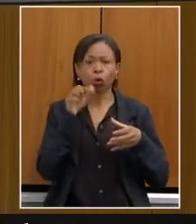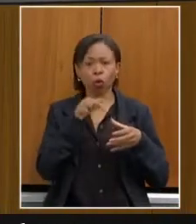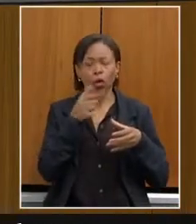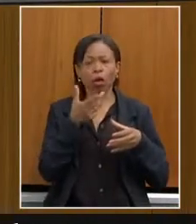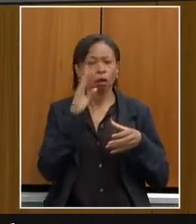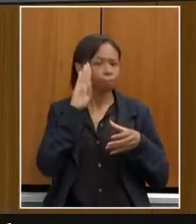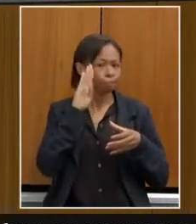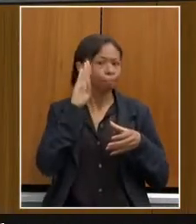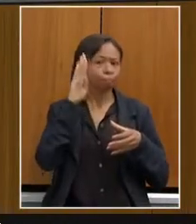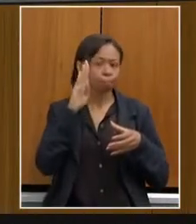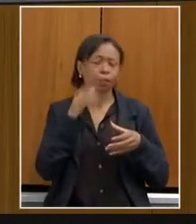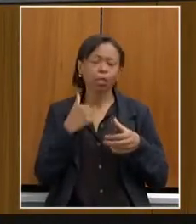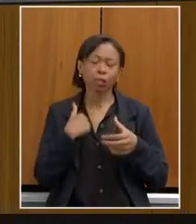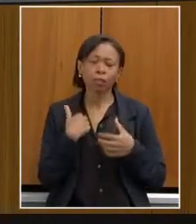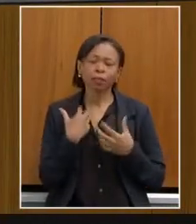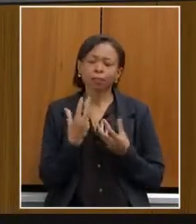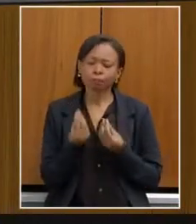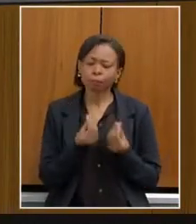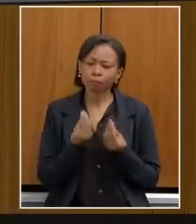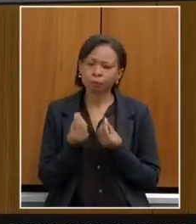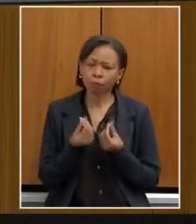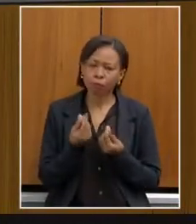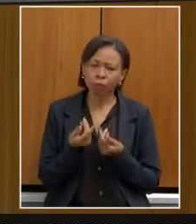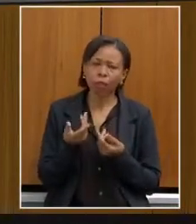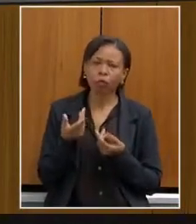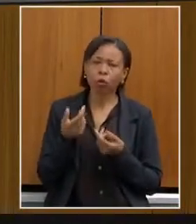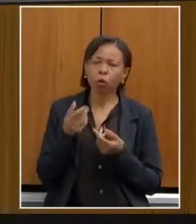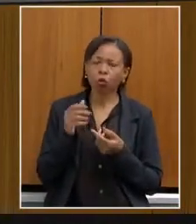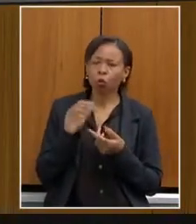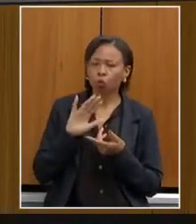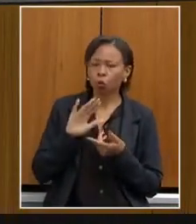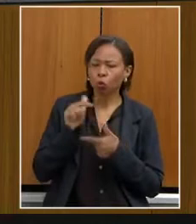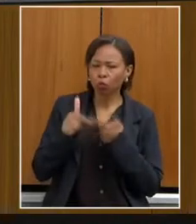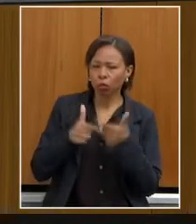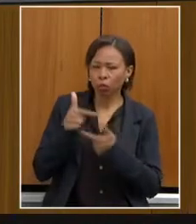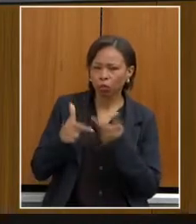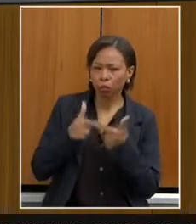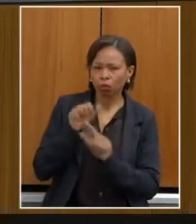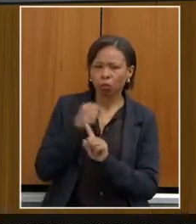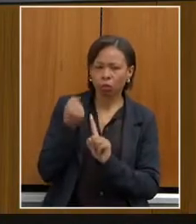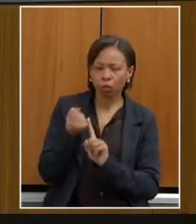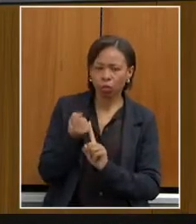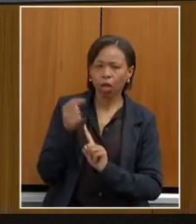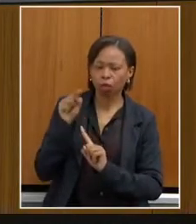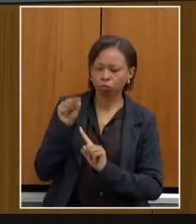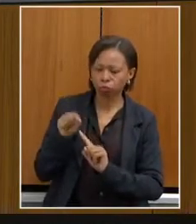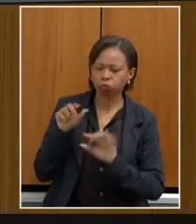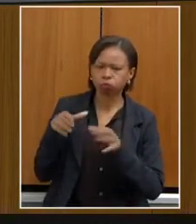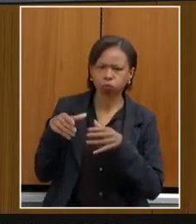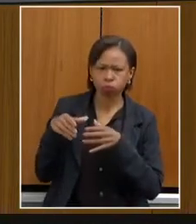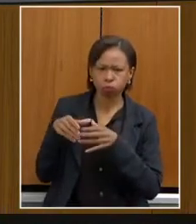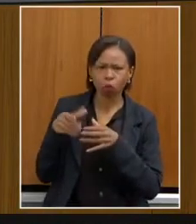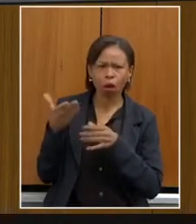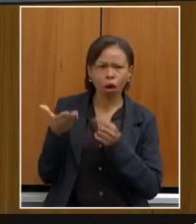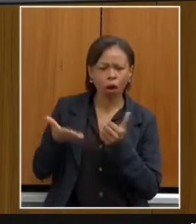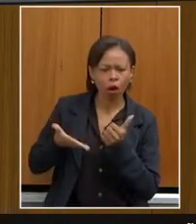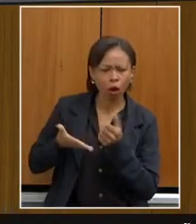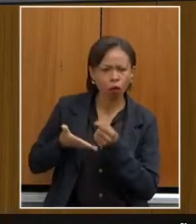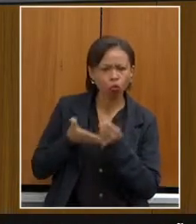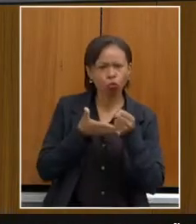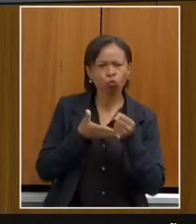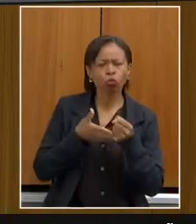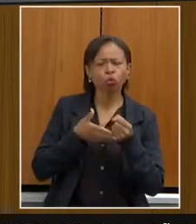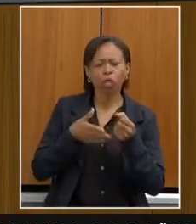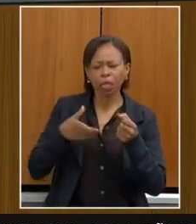do serviço social ele está ali em contato direto com a população se expondo o tempo todo isso é muito claro